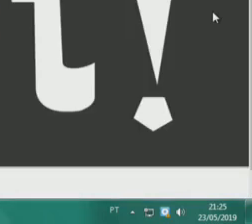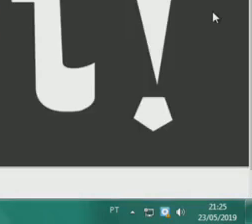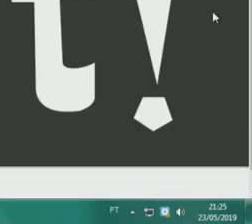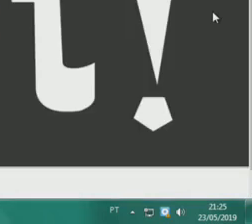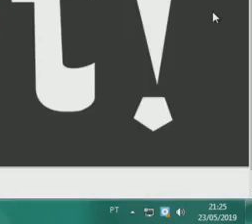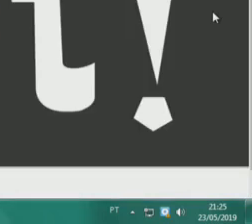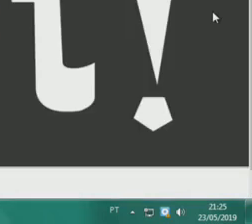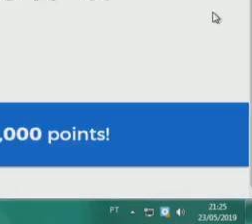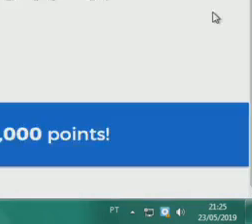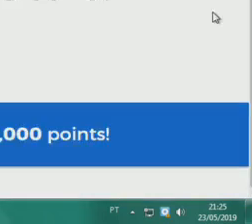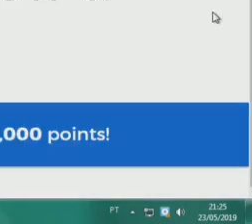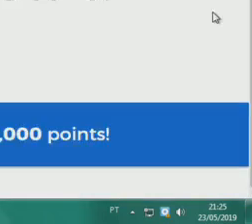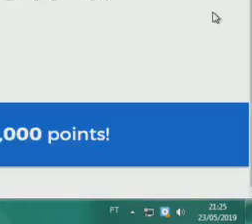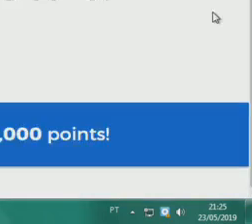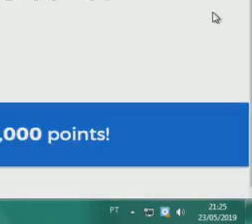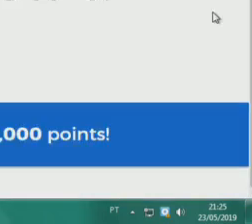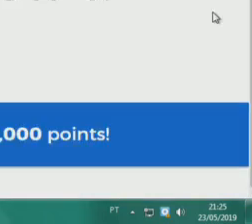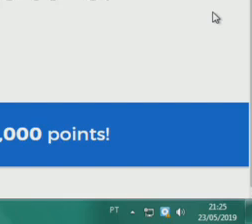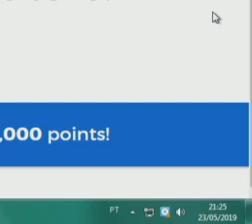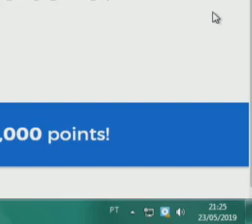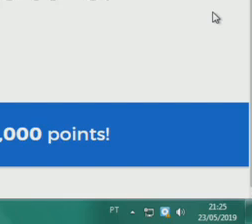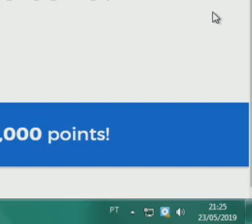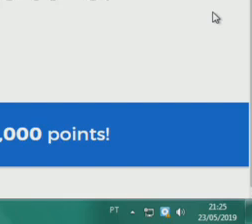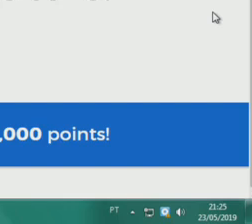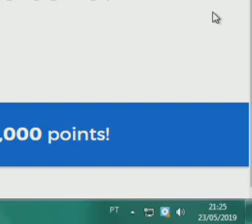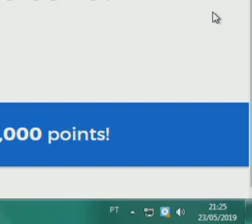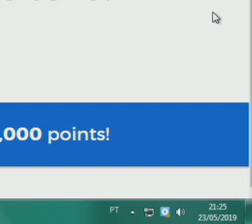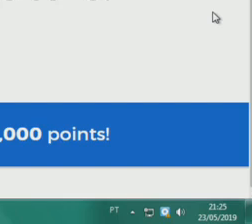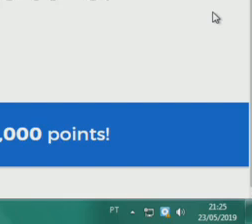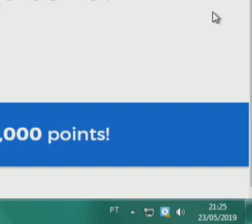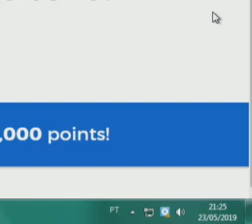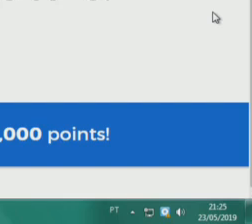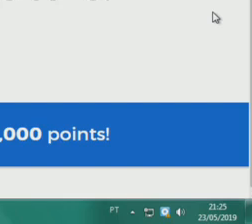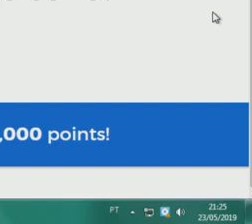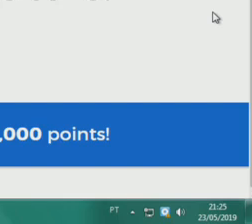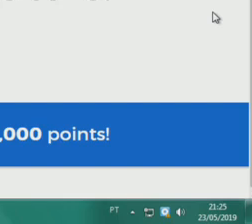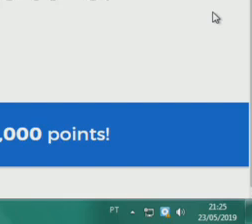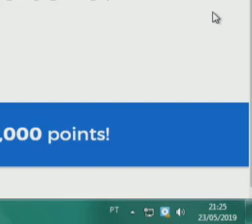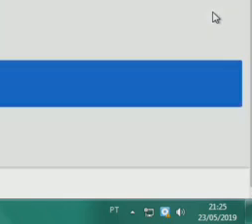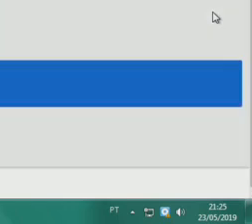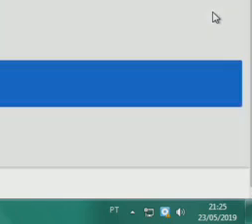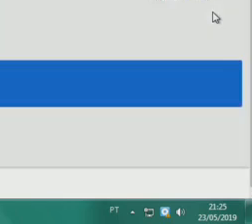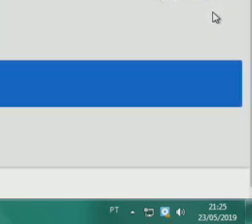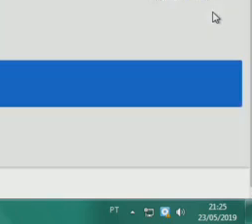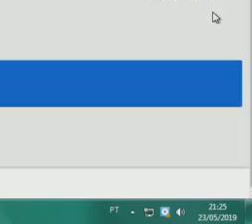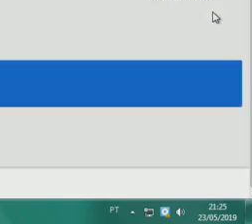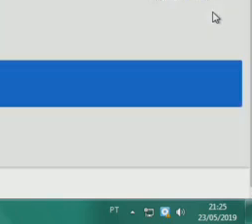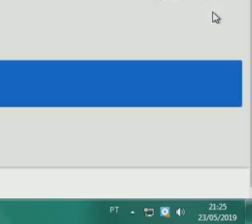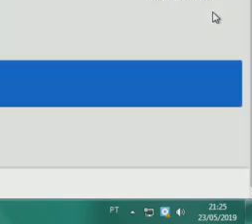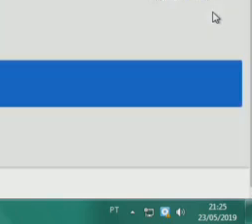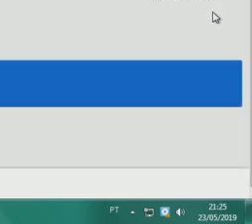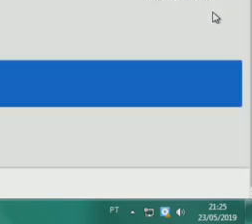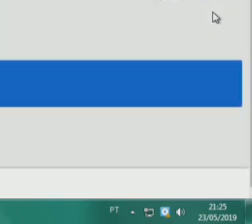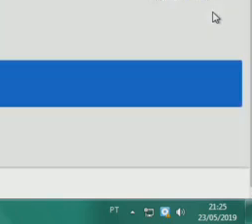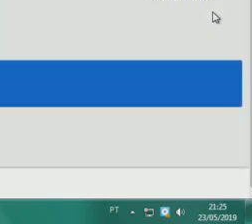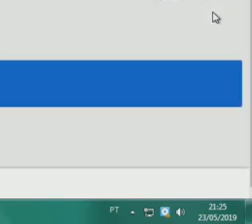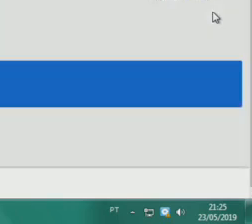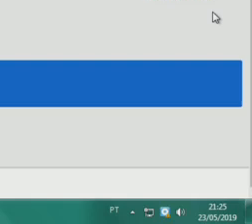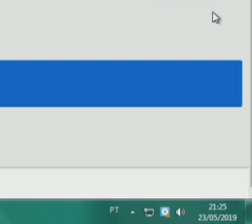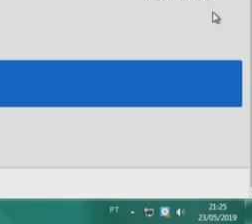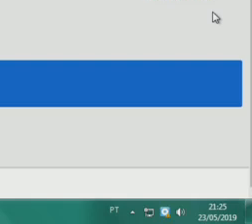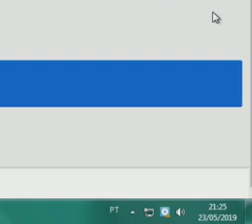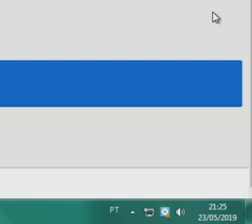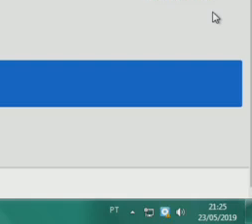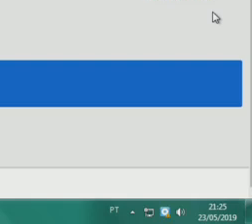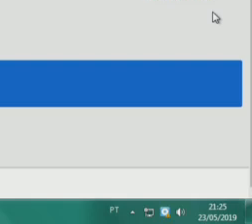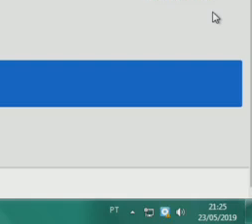aquele conjunto ele é, veja, nós temos o conjunto do R2, ele é LI ou LD?